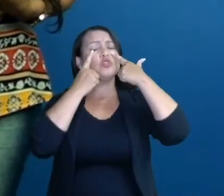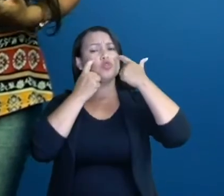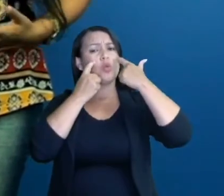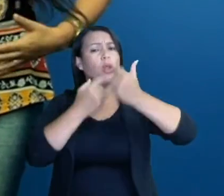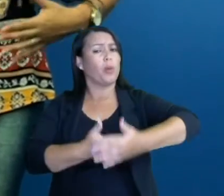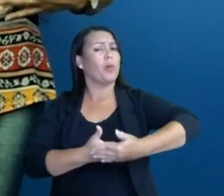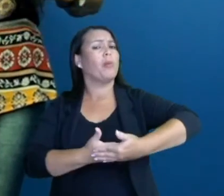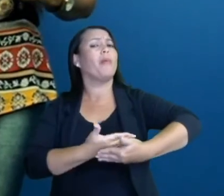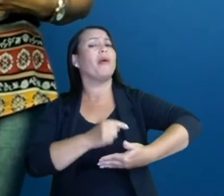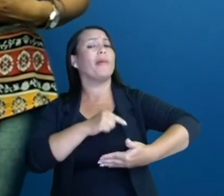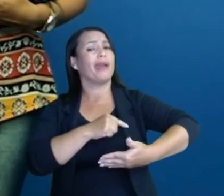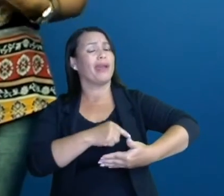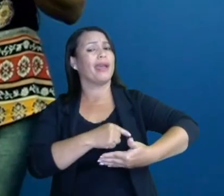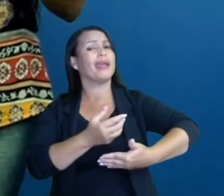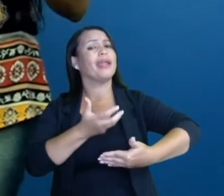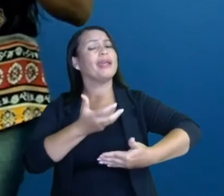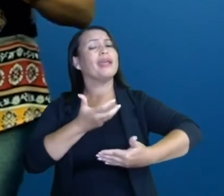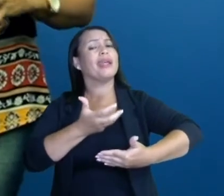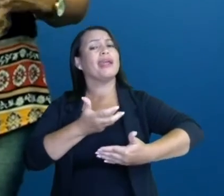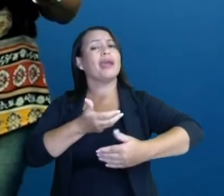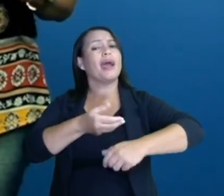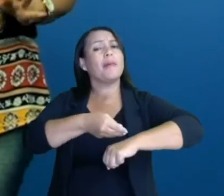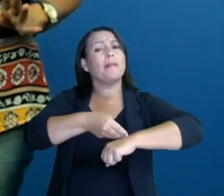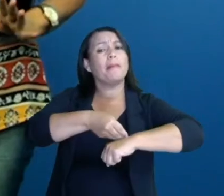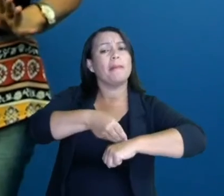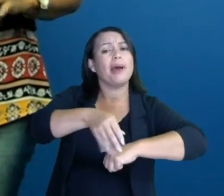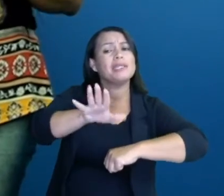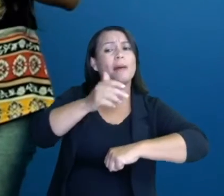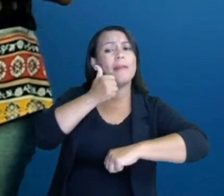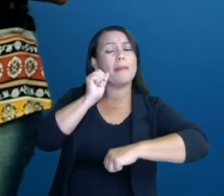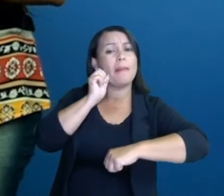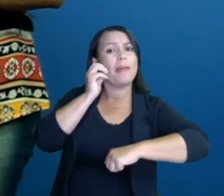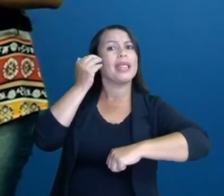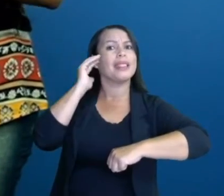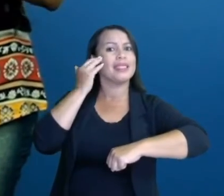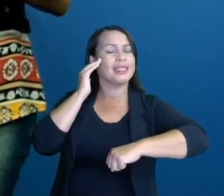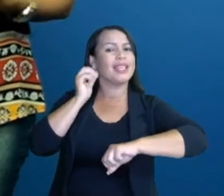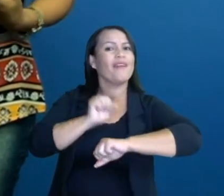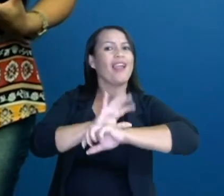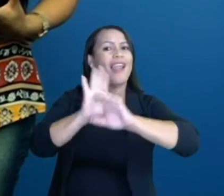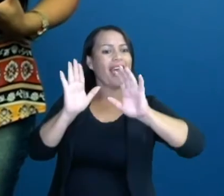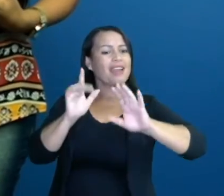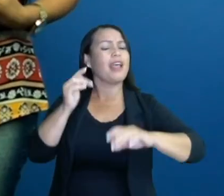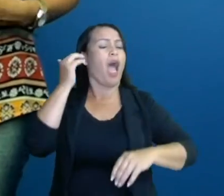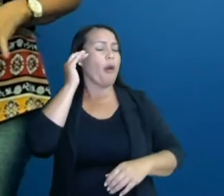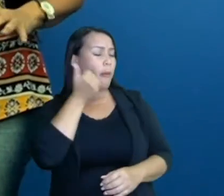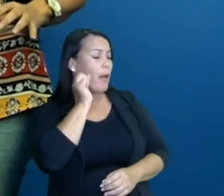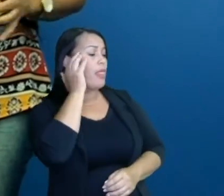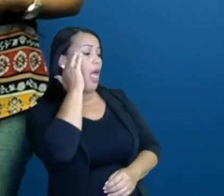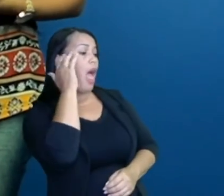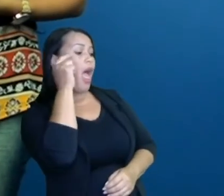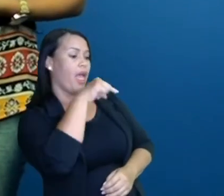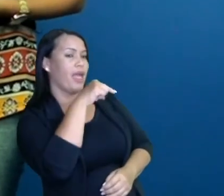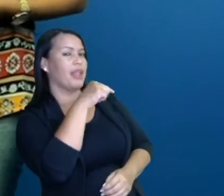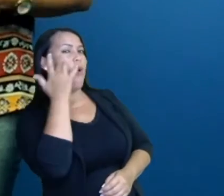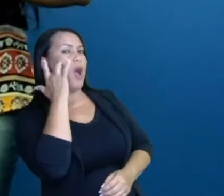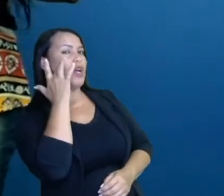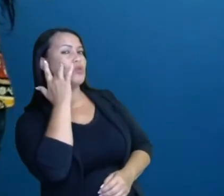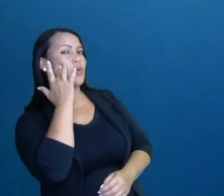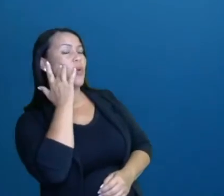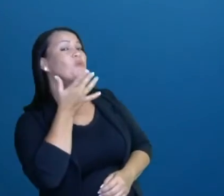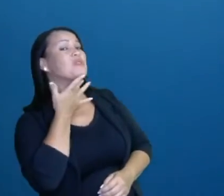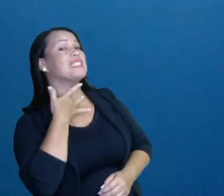do bebê, que ele quis passar ali algo para sua mãe entendeu, interpretou, né? Ah, ele tá com